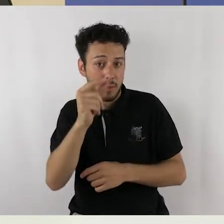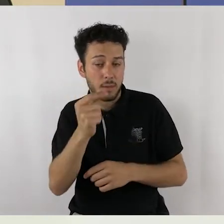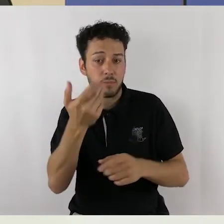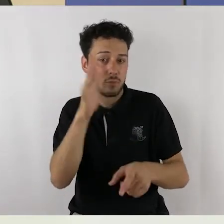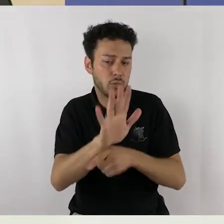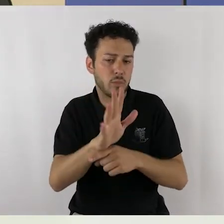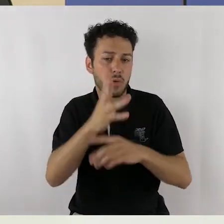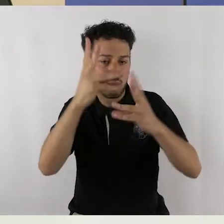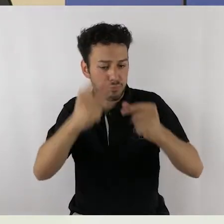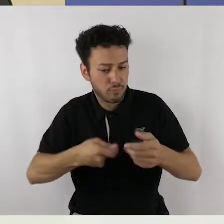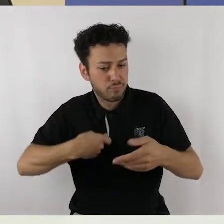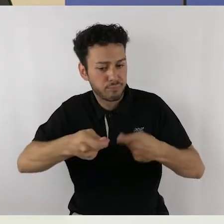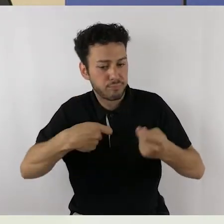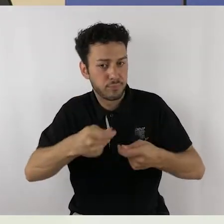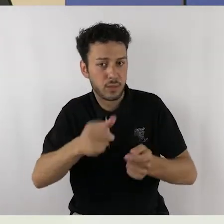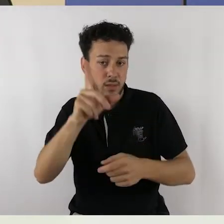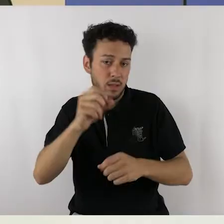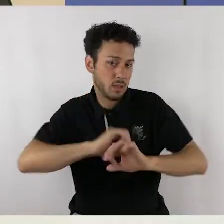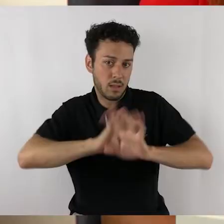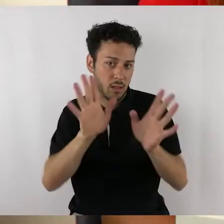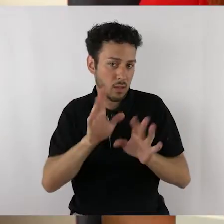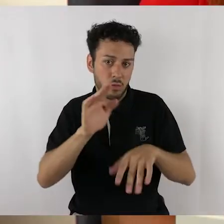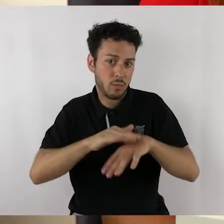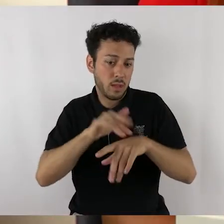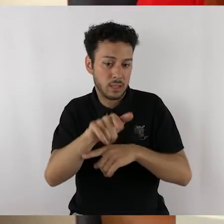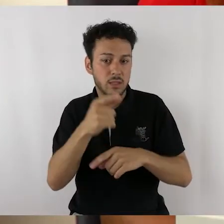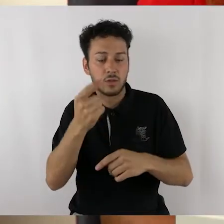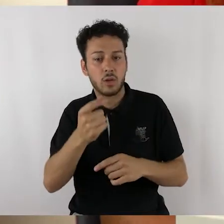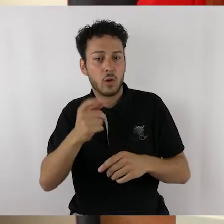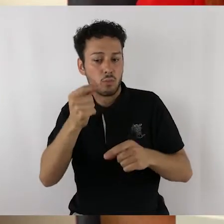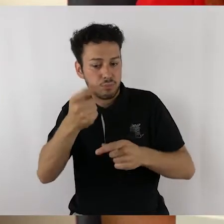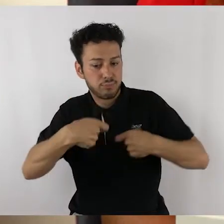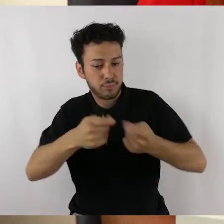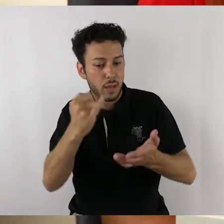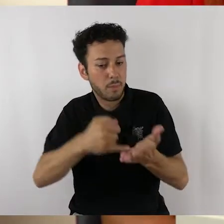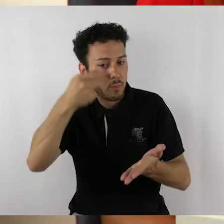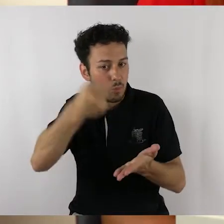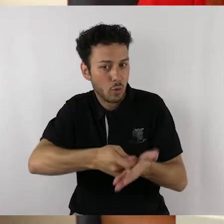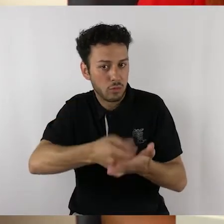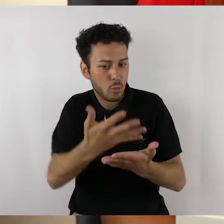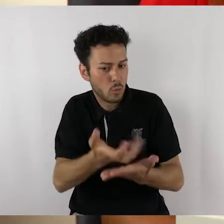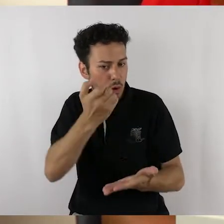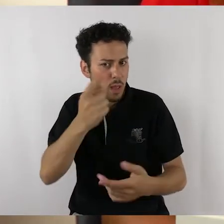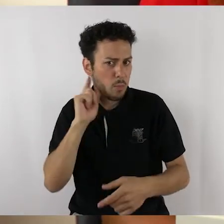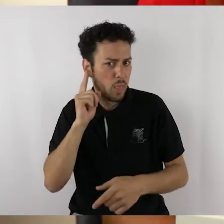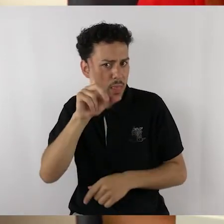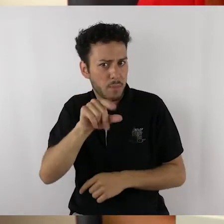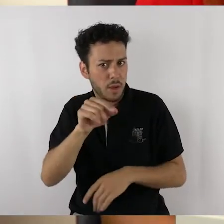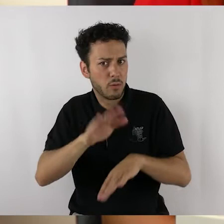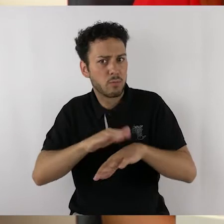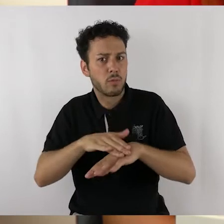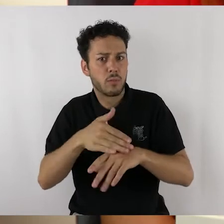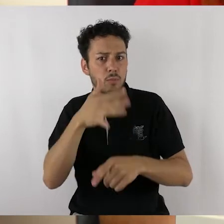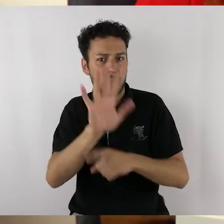a aquisição custo encargos não só os dois constituídos encargos no caso do crédito à habitação também são bastante relevantes porque na verdade